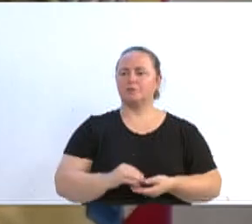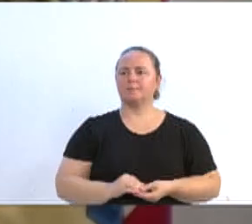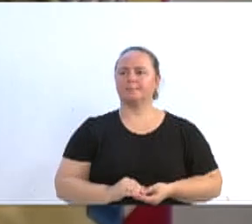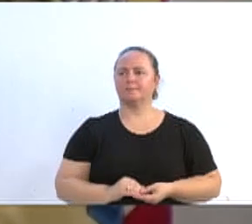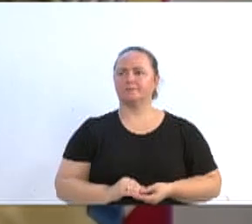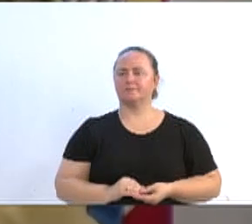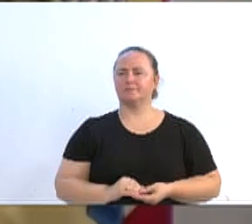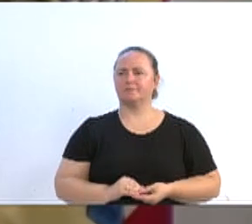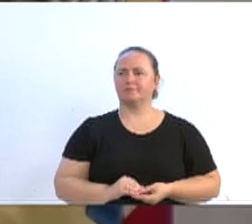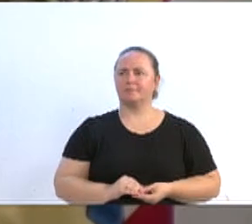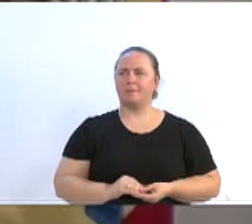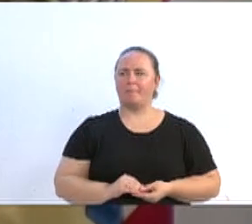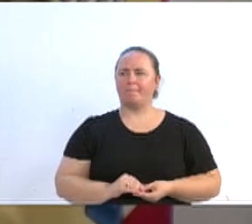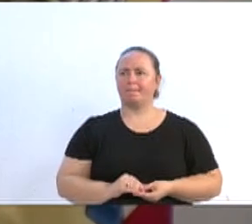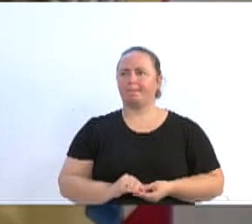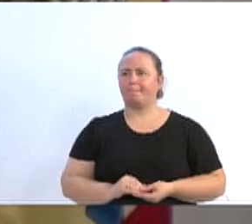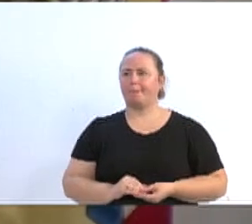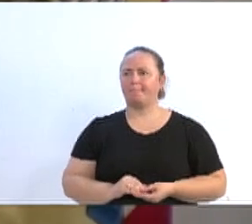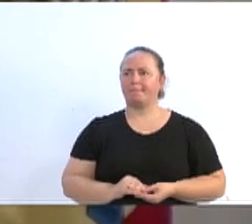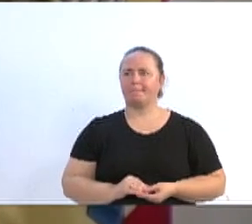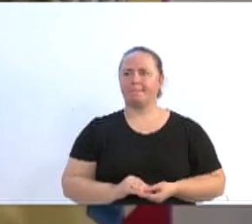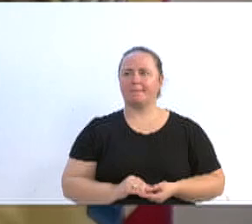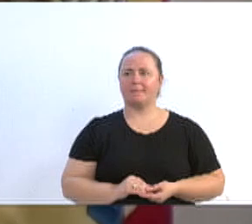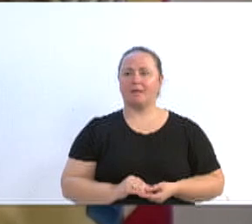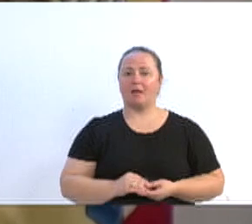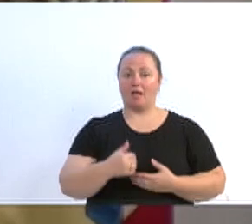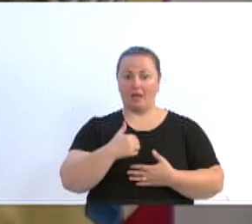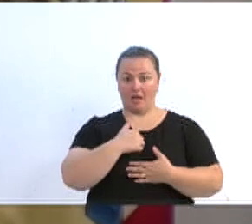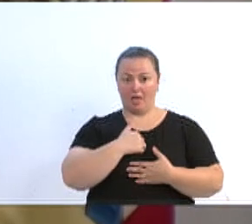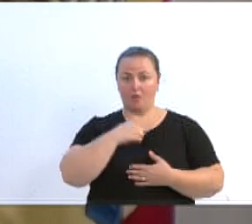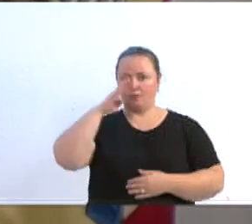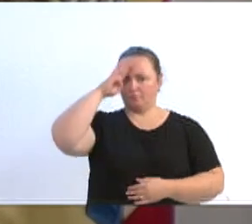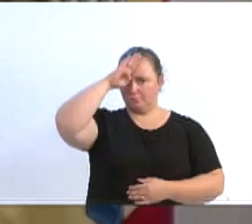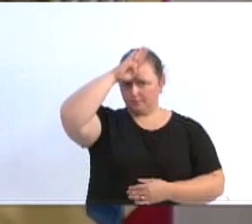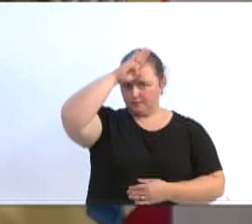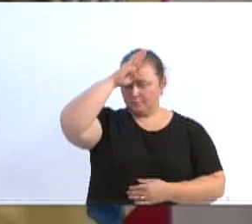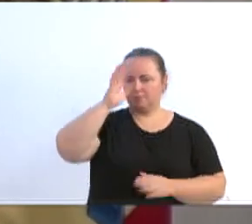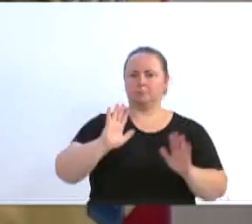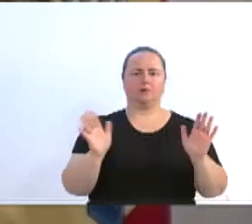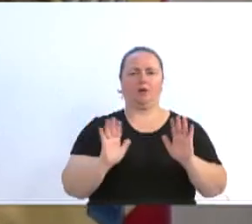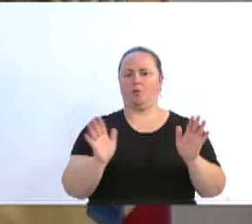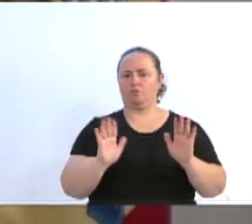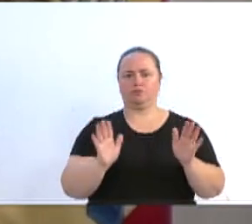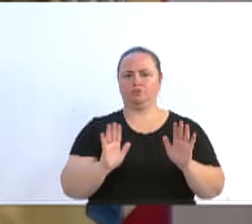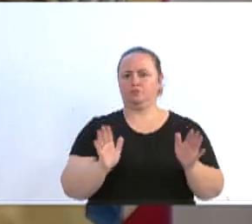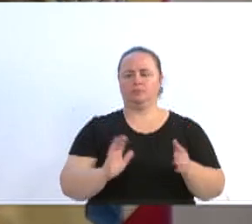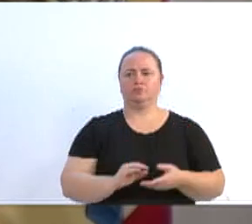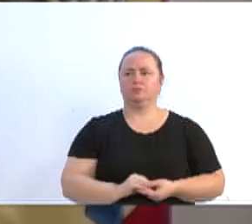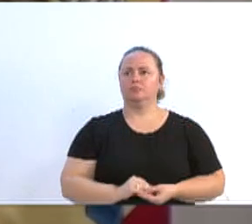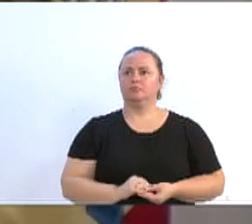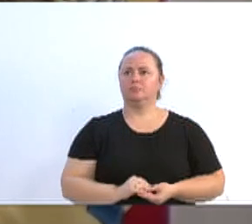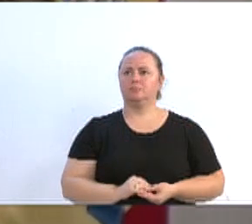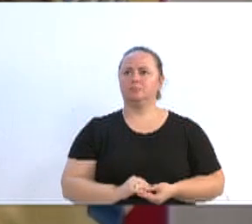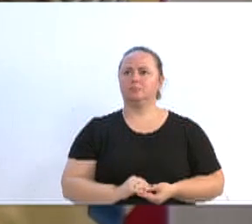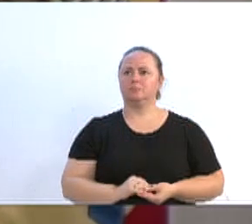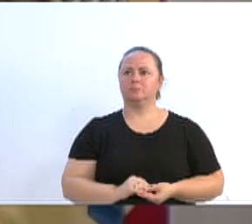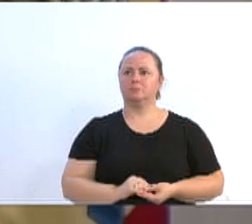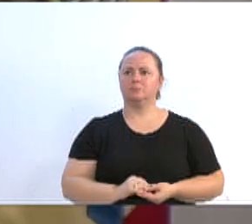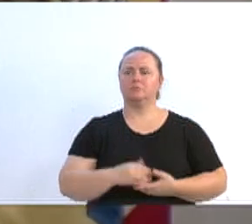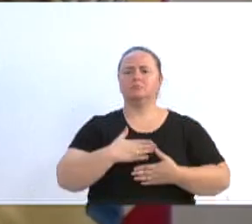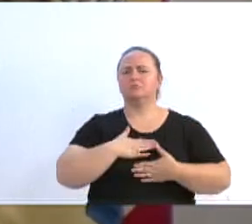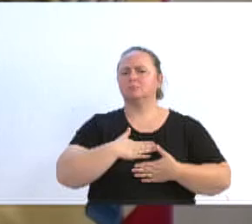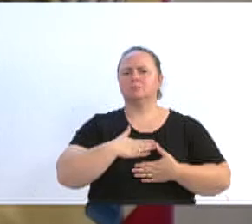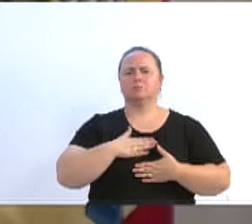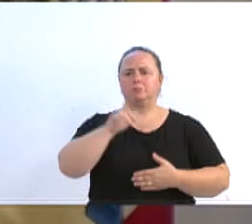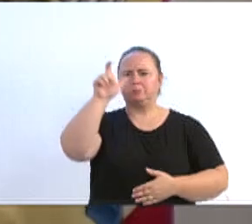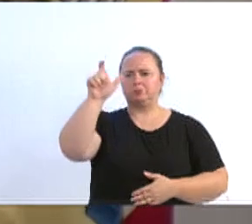atenção. Eu não sou bolsonarista. Eu detesto o culto à